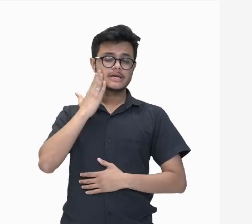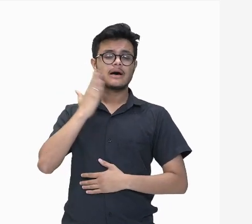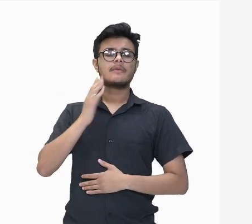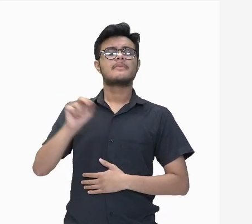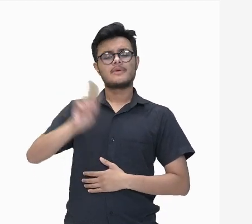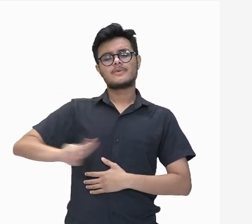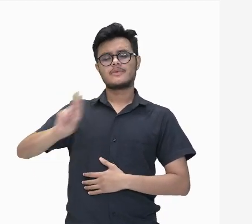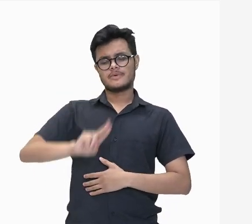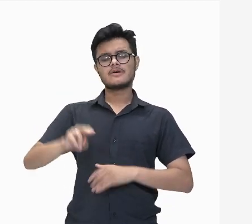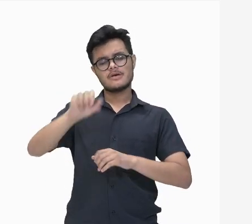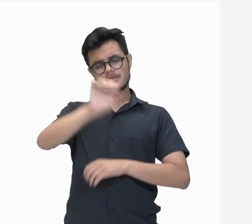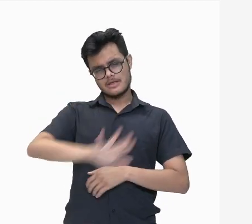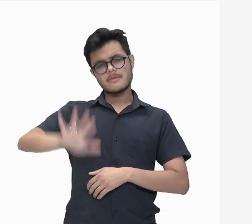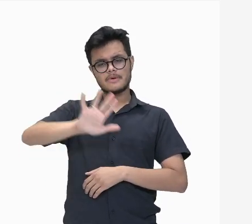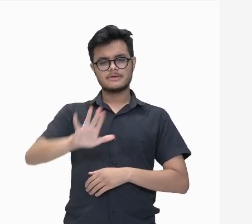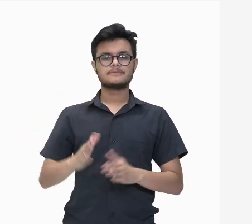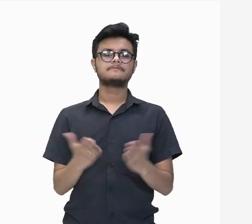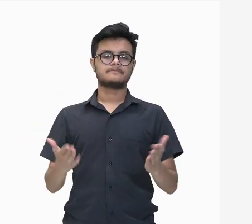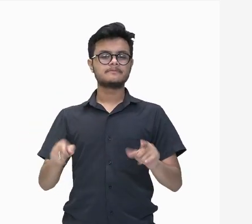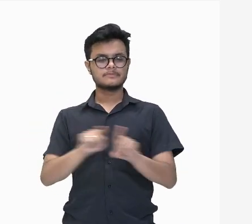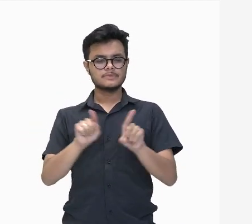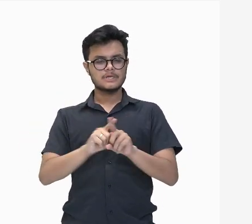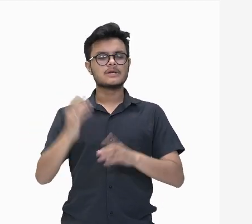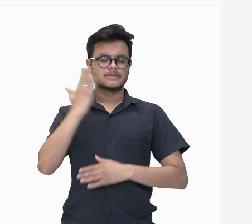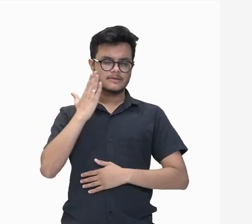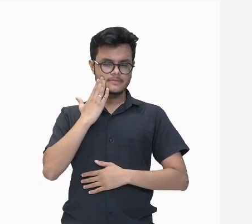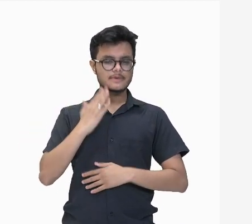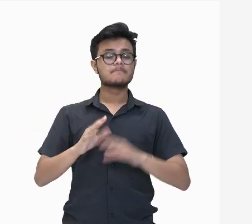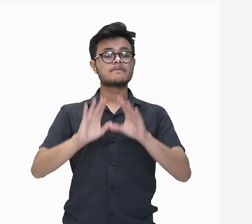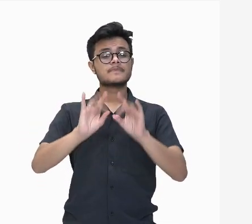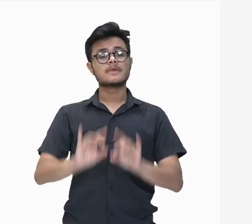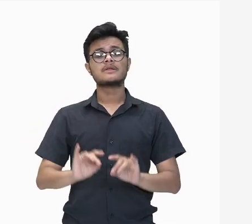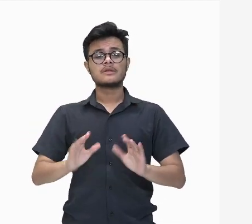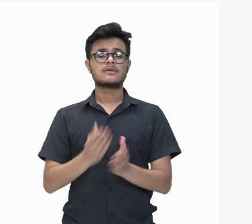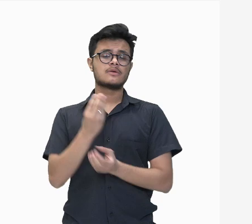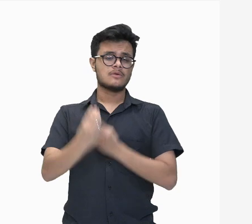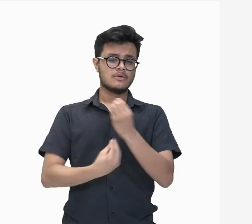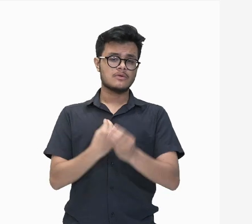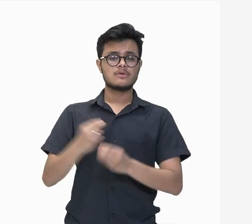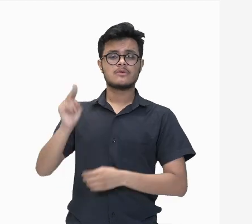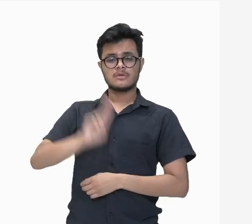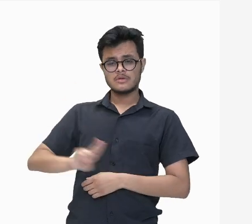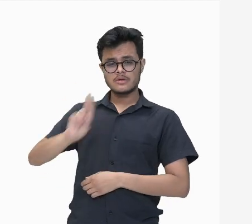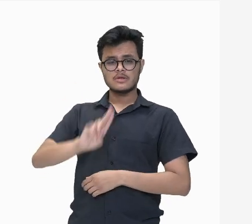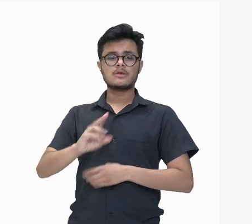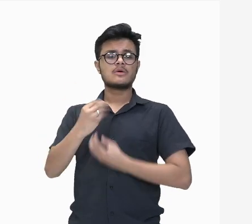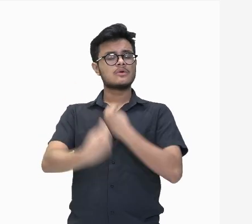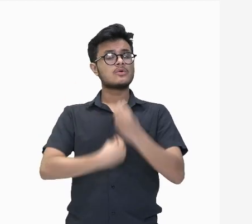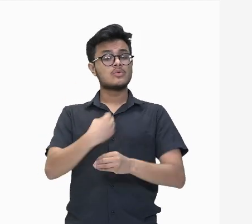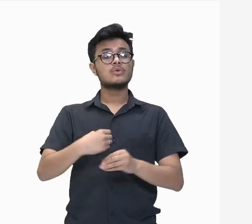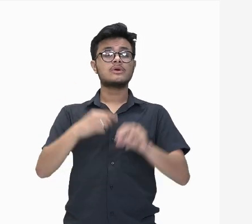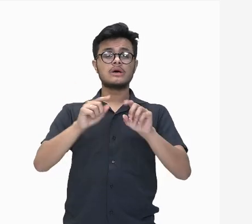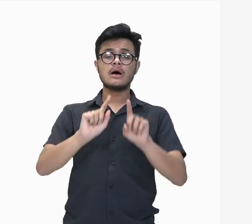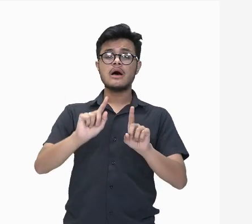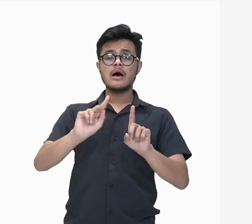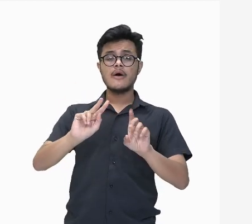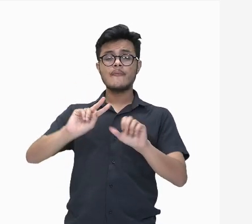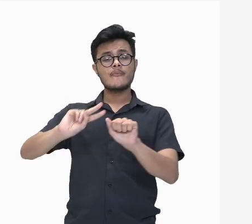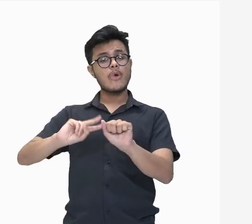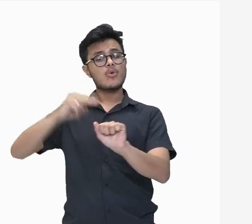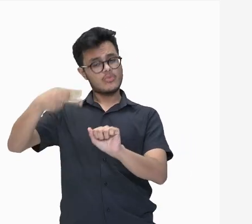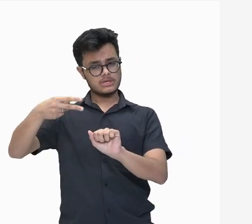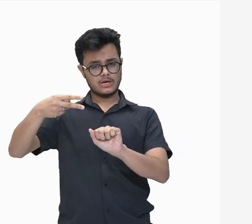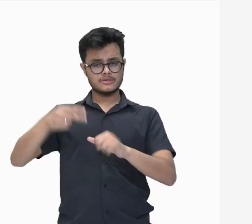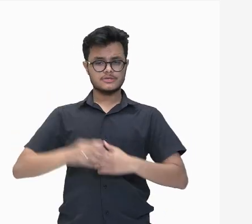da parábola, máximos e mínimos. O detalhamento é vértice da parábola, máximos e mínimos de